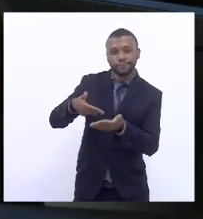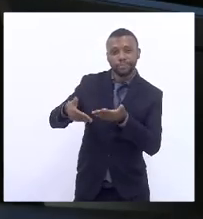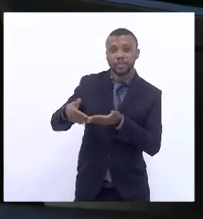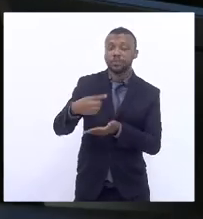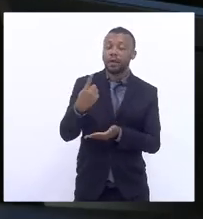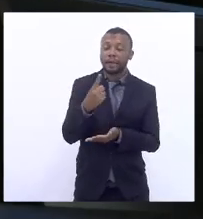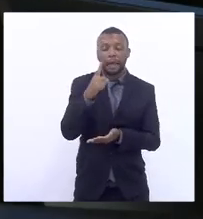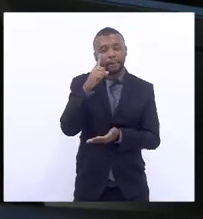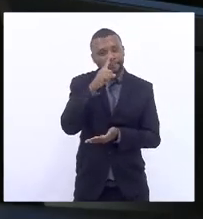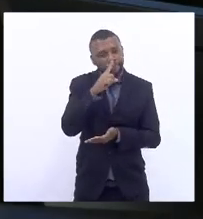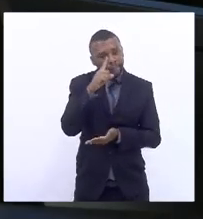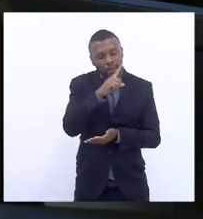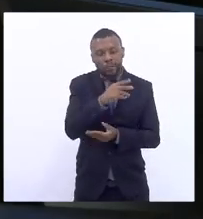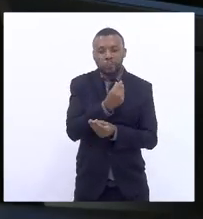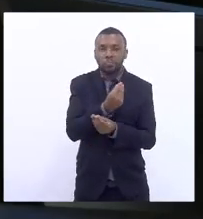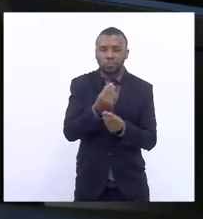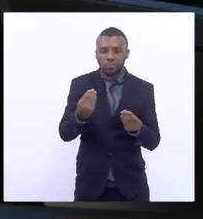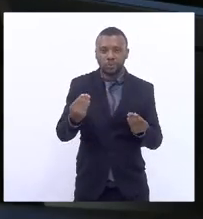falhado muito.